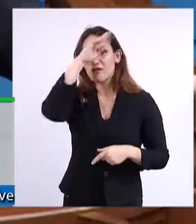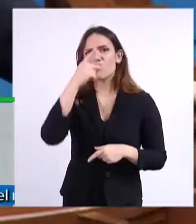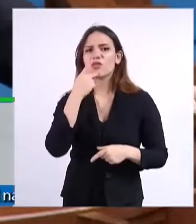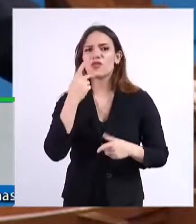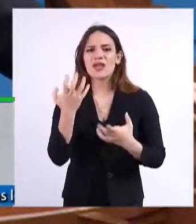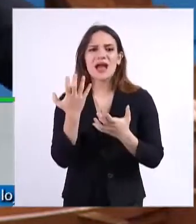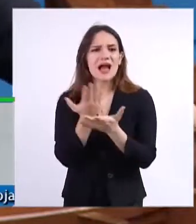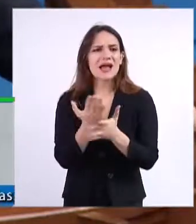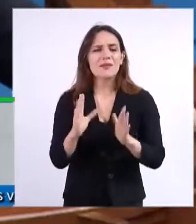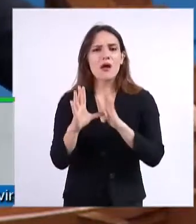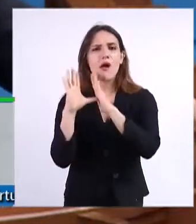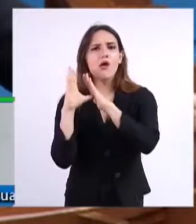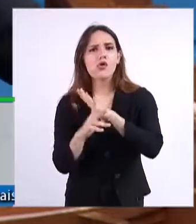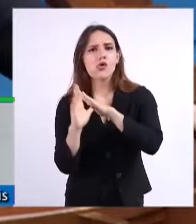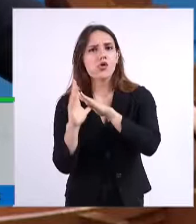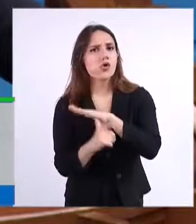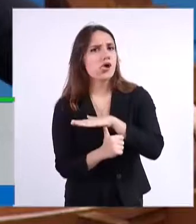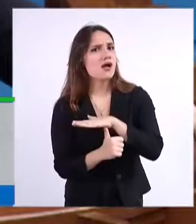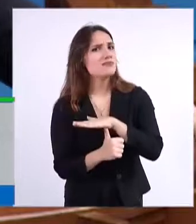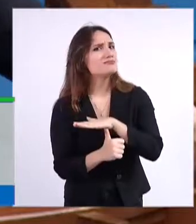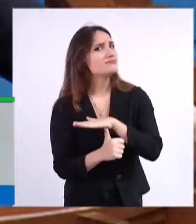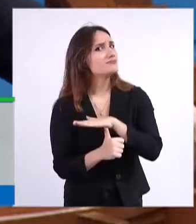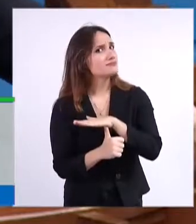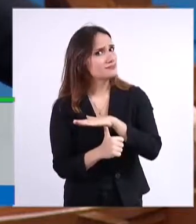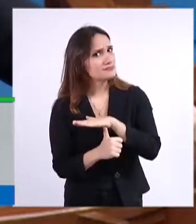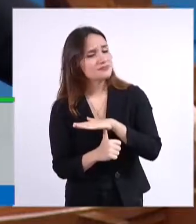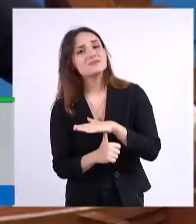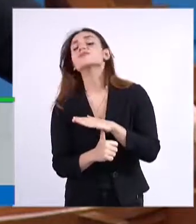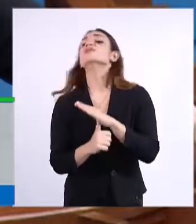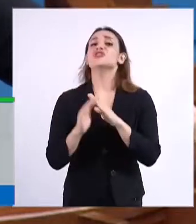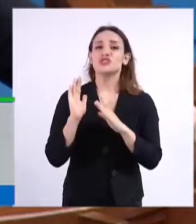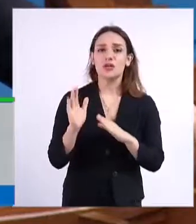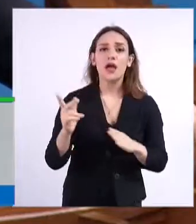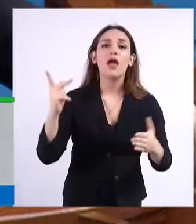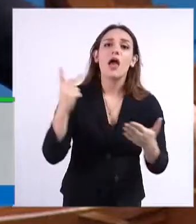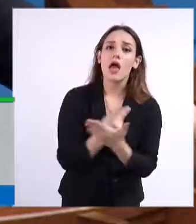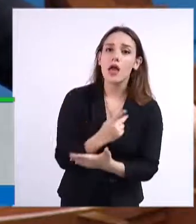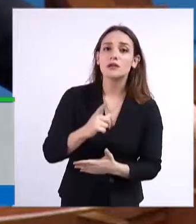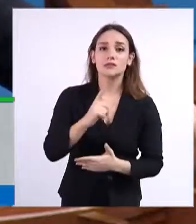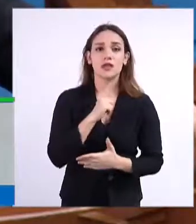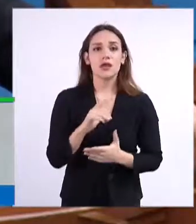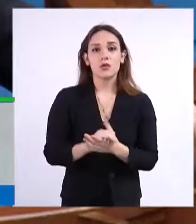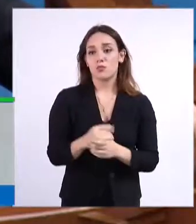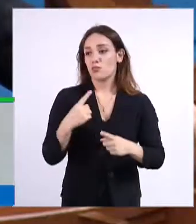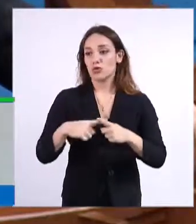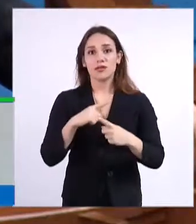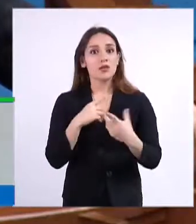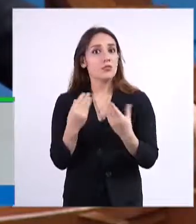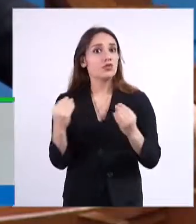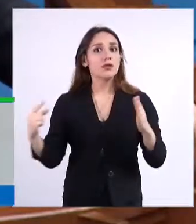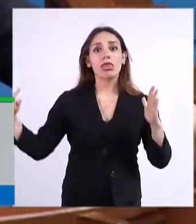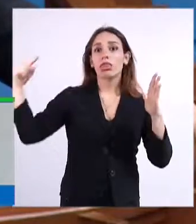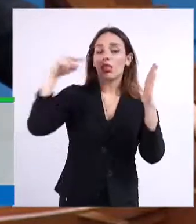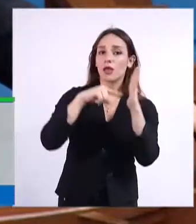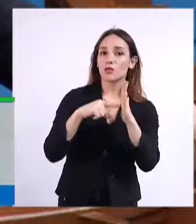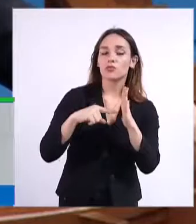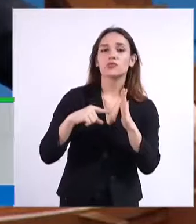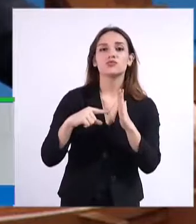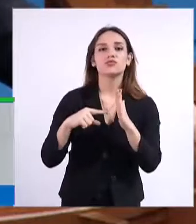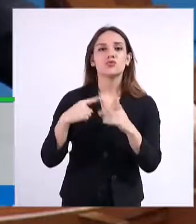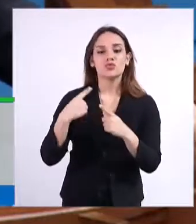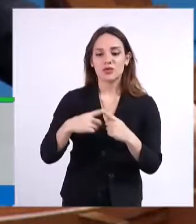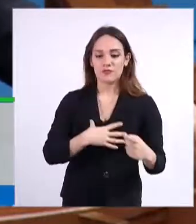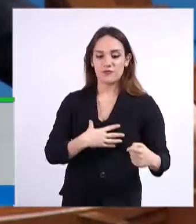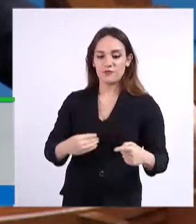corrupção já assumiu manchado com denúncias envolvendo seu